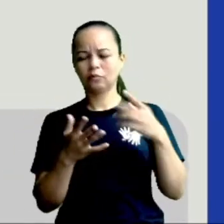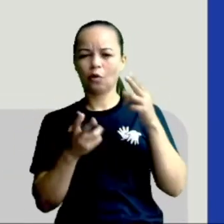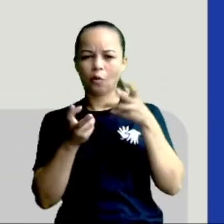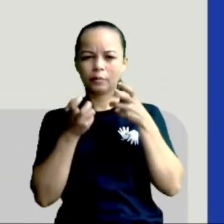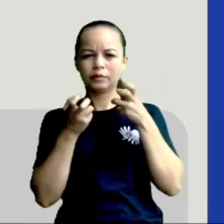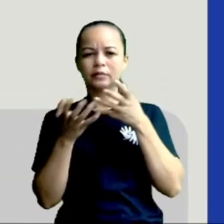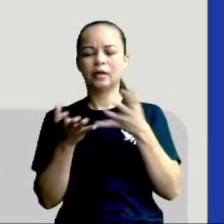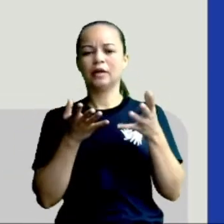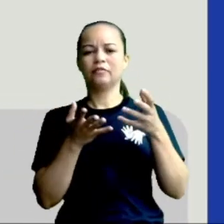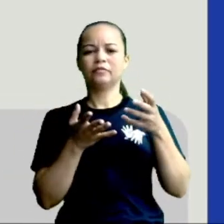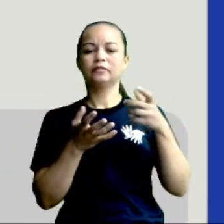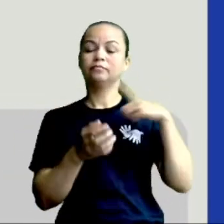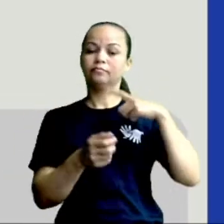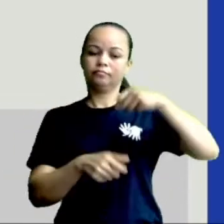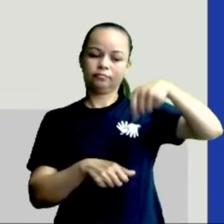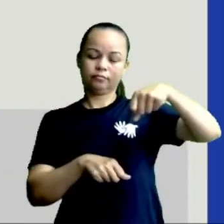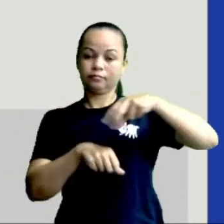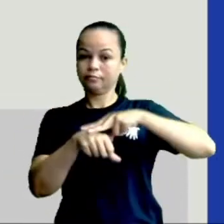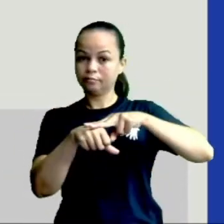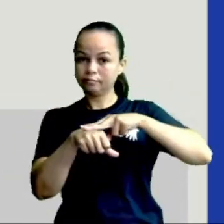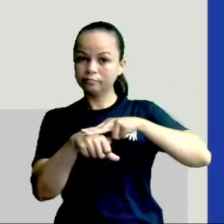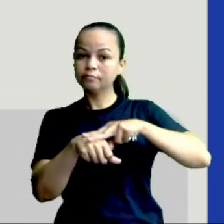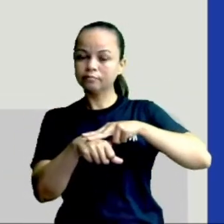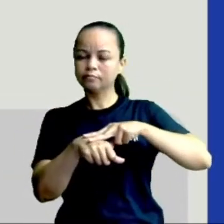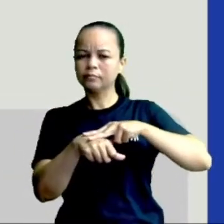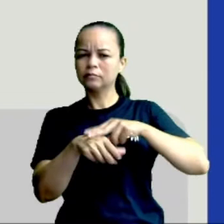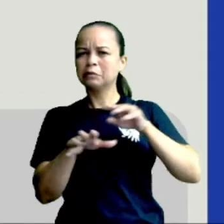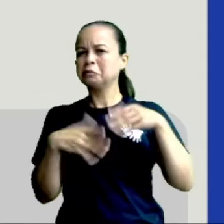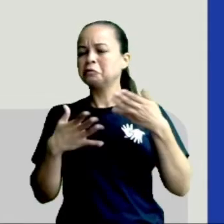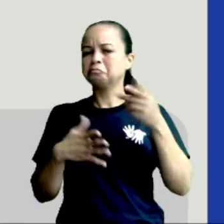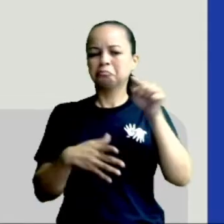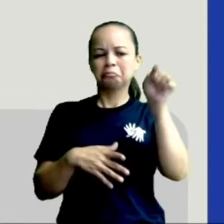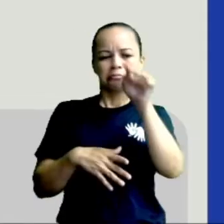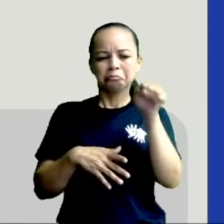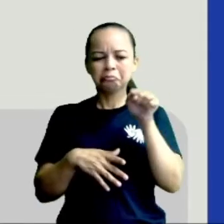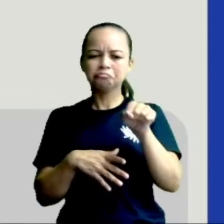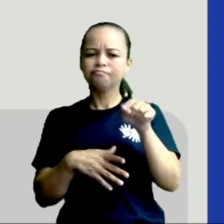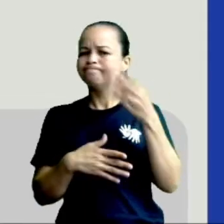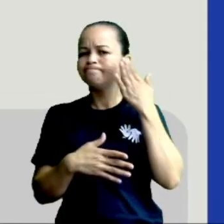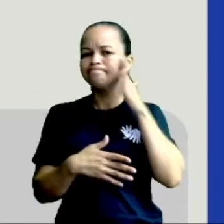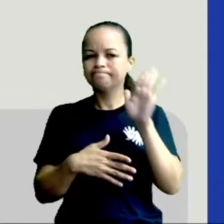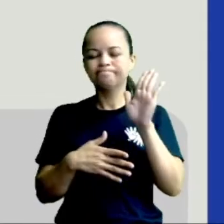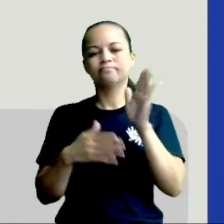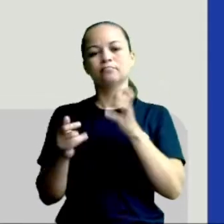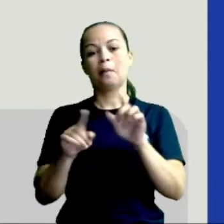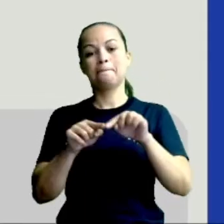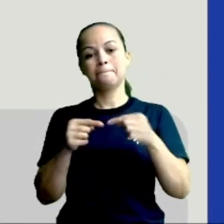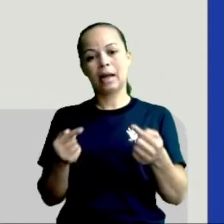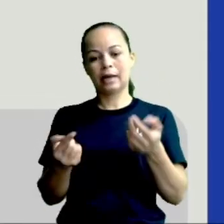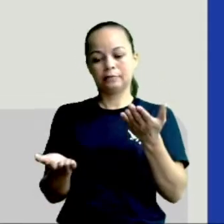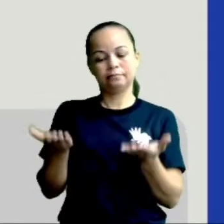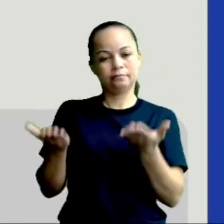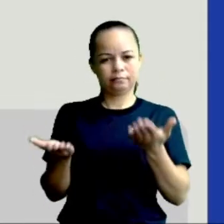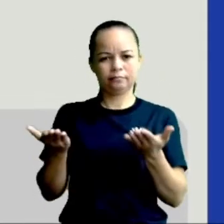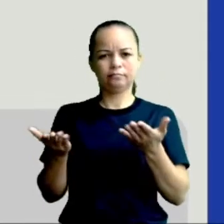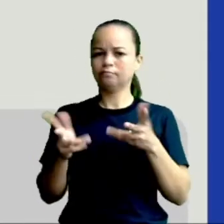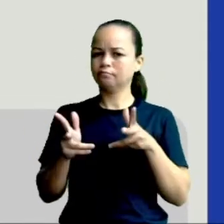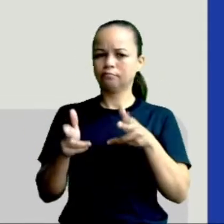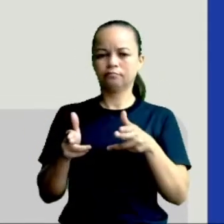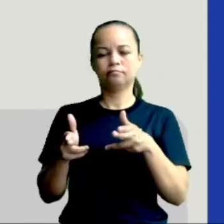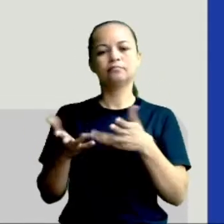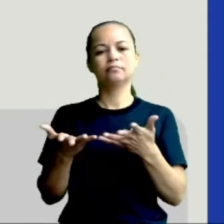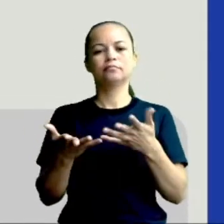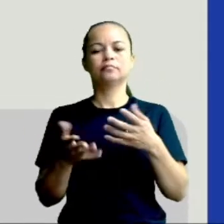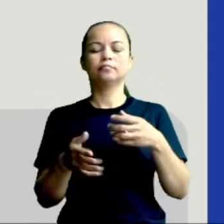tem pacotes verdes que não sei o peso é mas a balança está em equilíbrio e ele